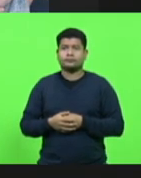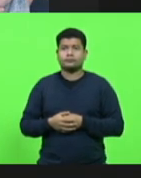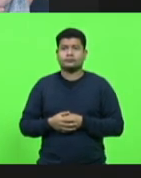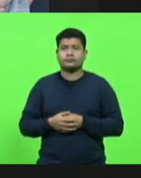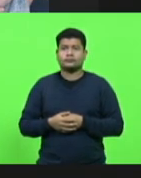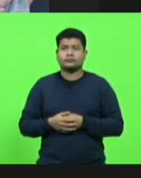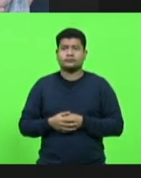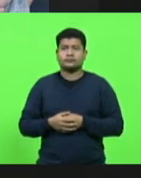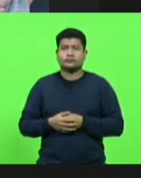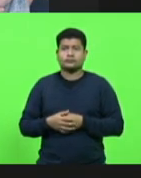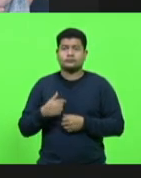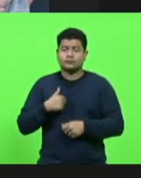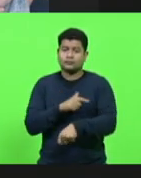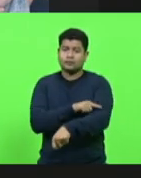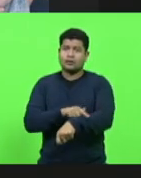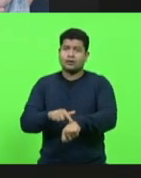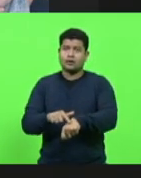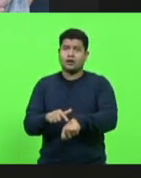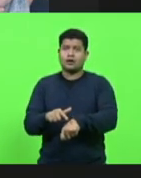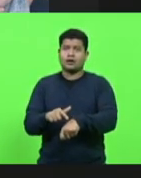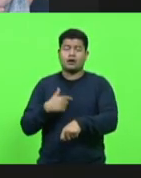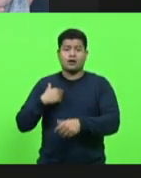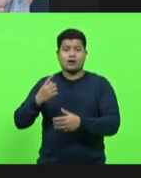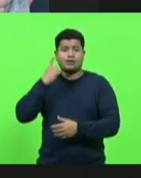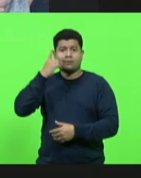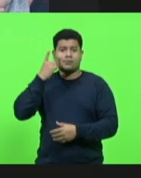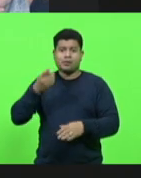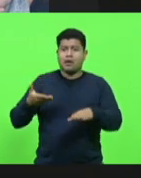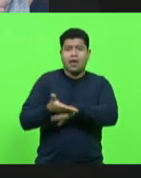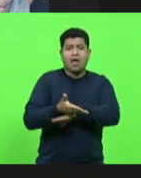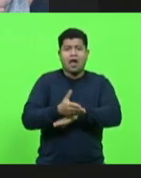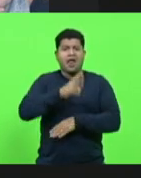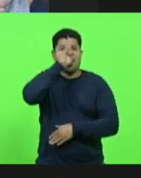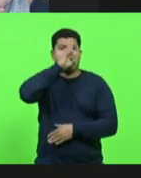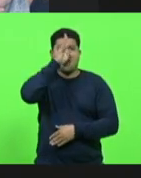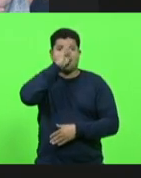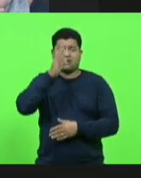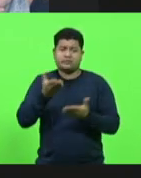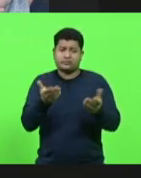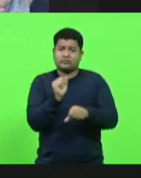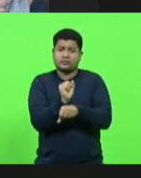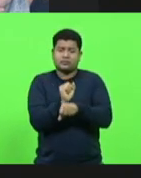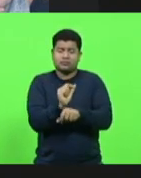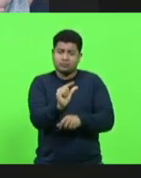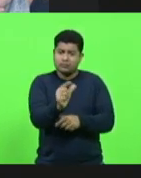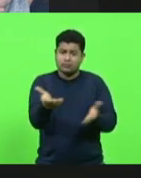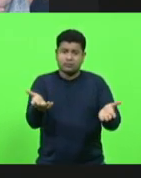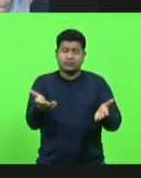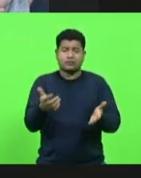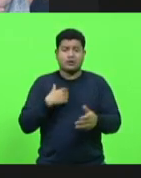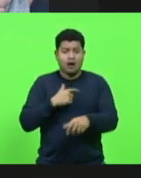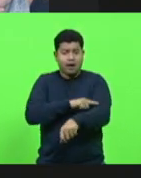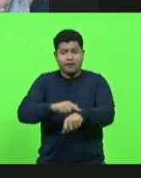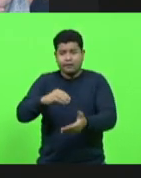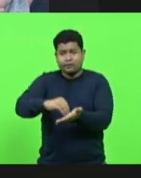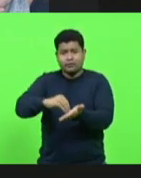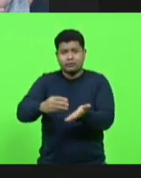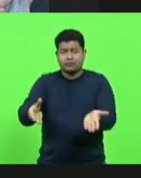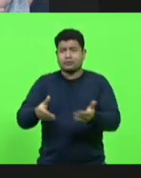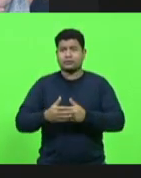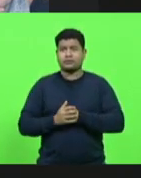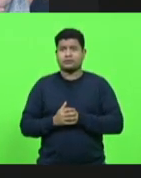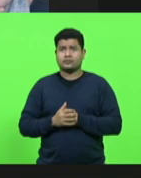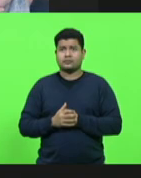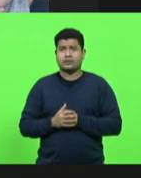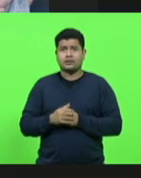a educação me permite, quando o outro deputado não está falando. O senhor é que não está sendo educado. Mas quem está presidindo a sessão é o deputado Berlanda,